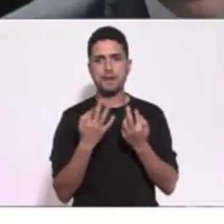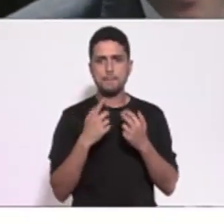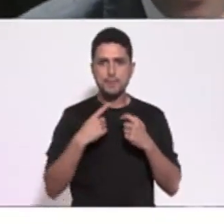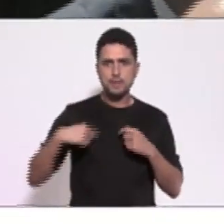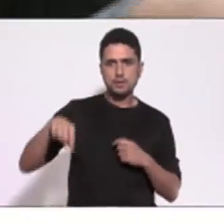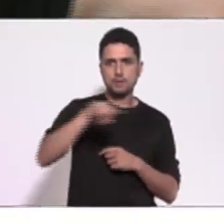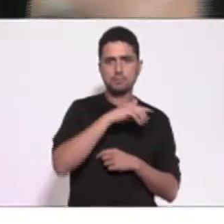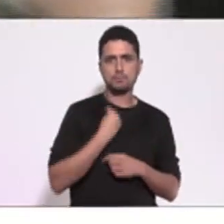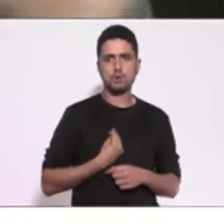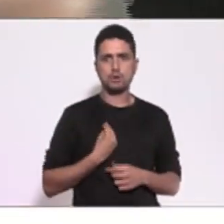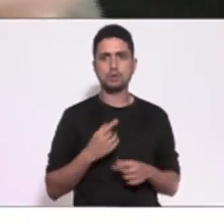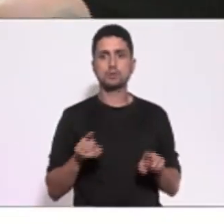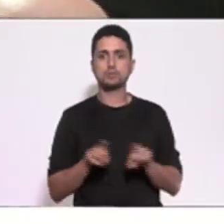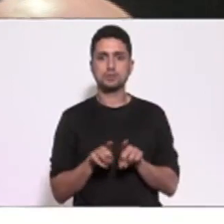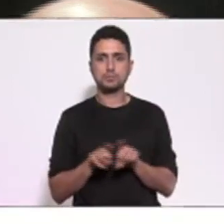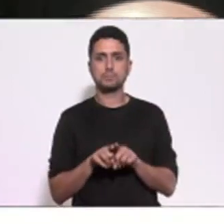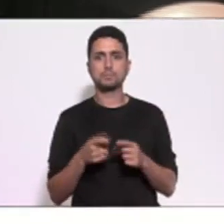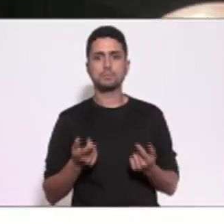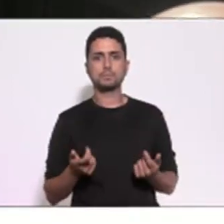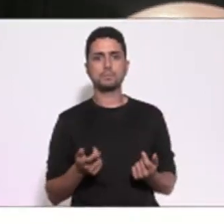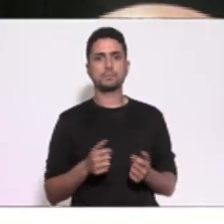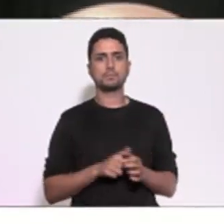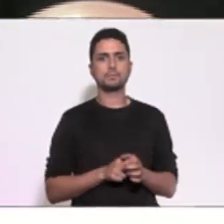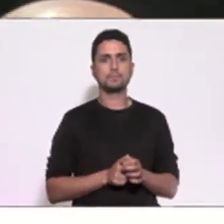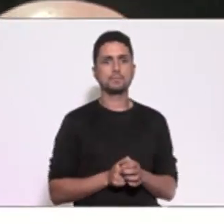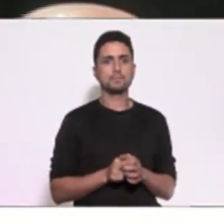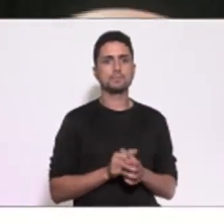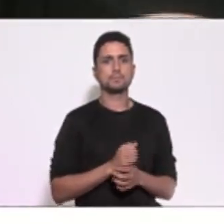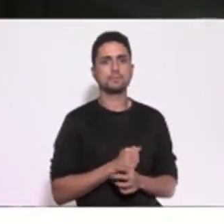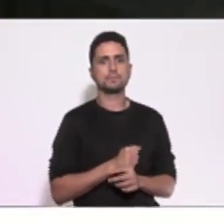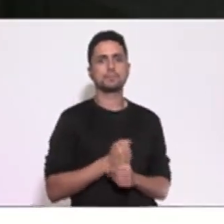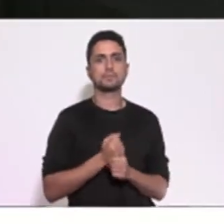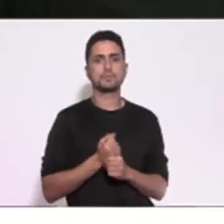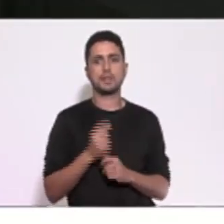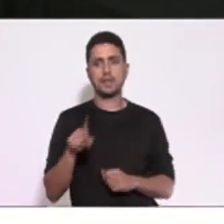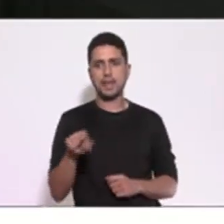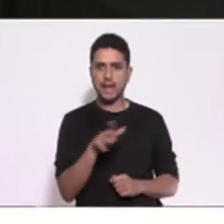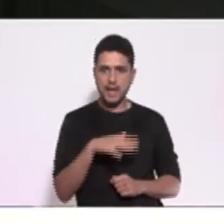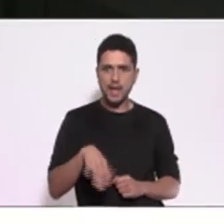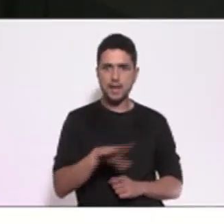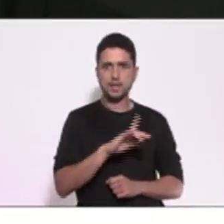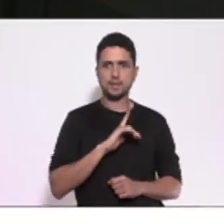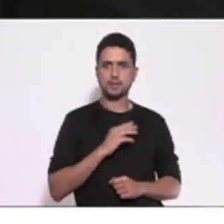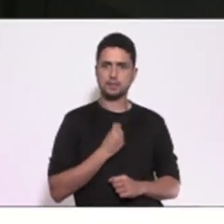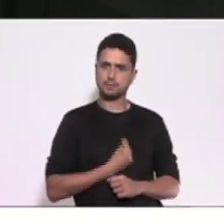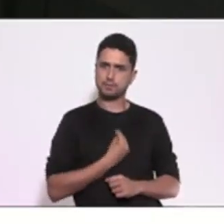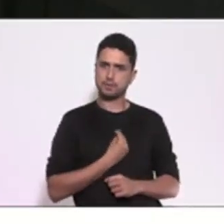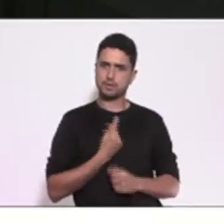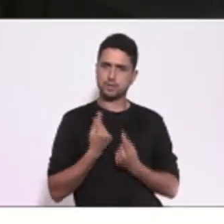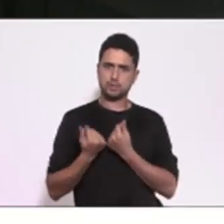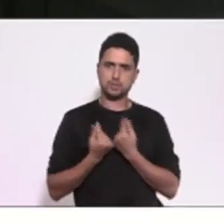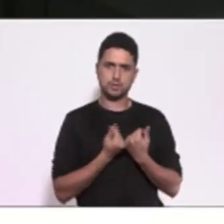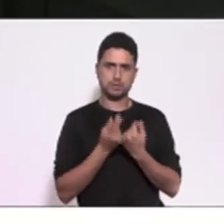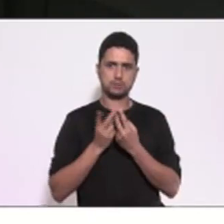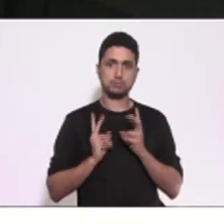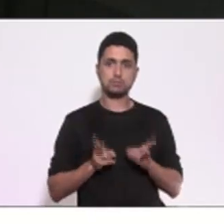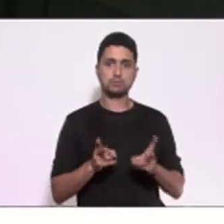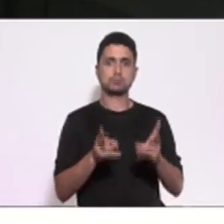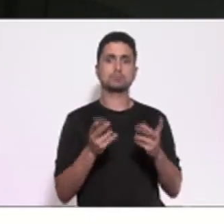isso, aquilo. Além de que é uma área que tem vitalidade econômica permanente,